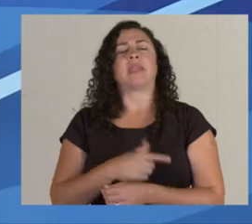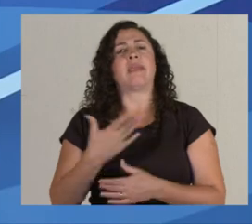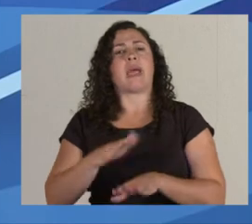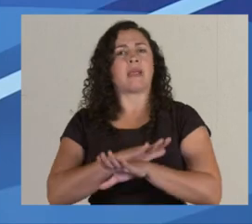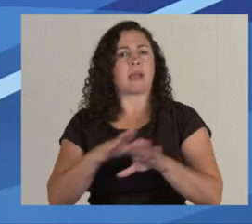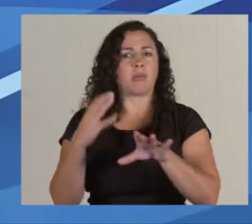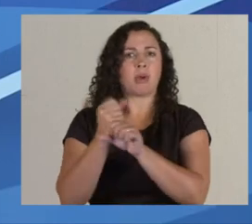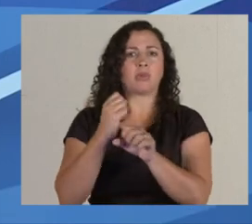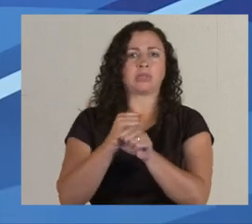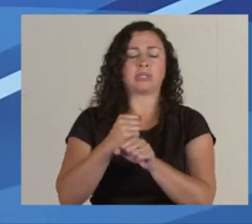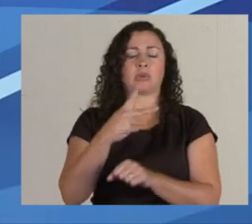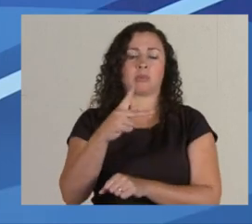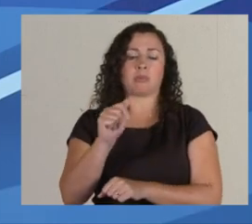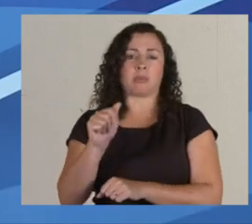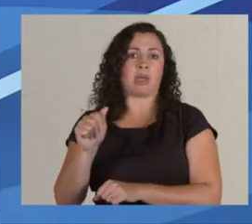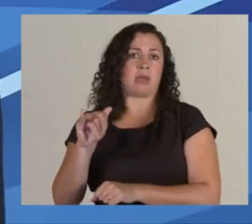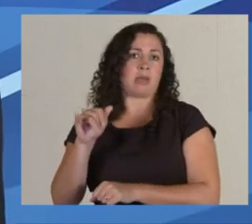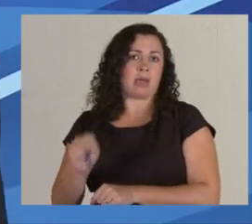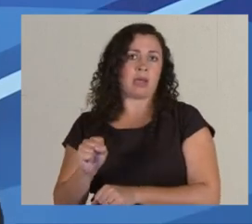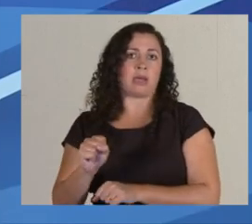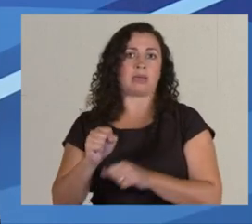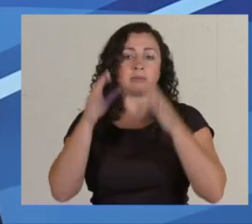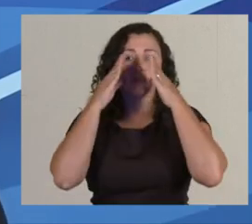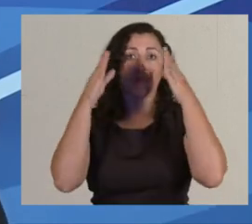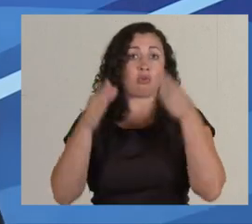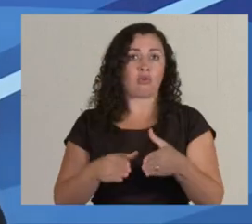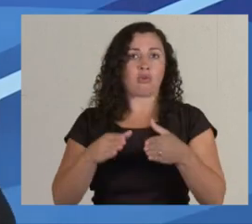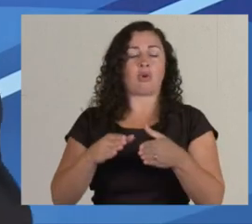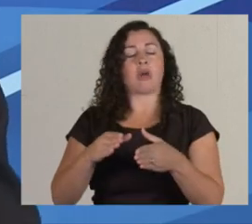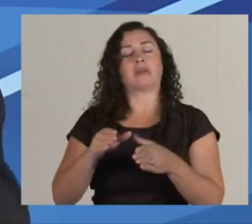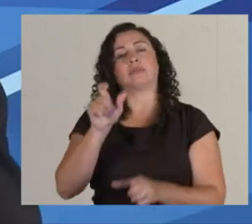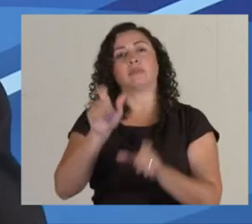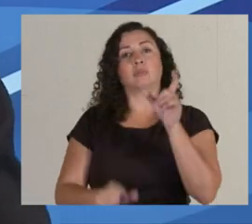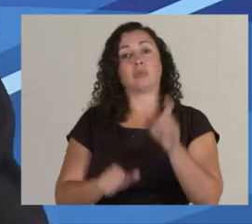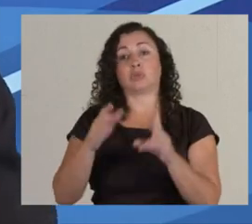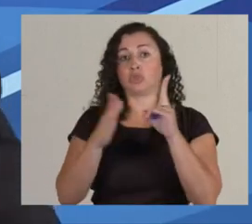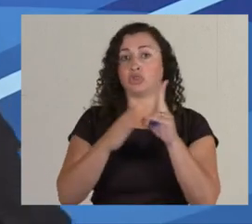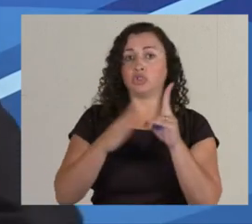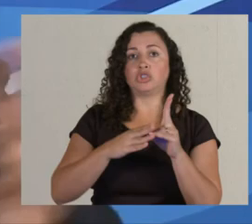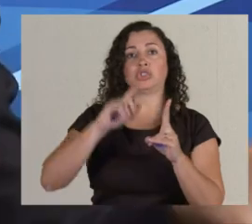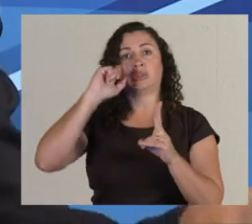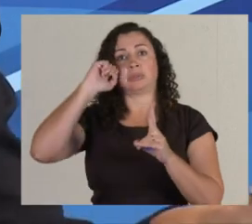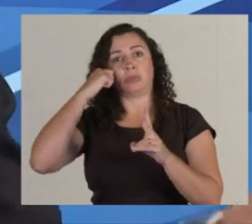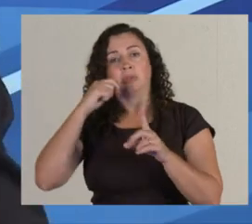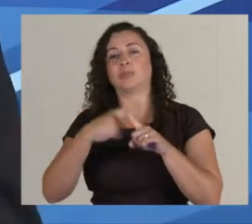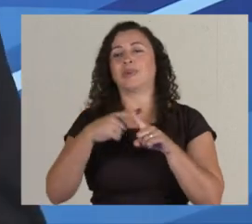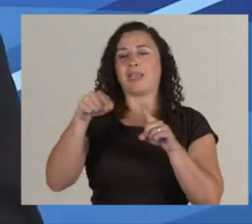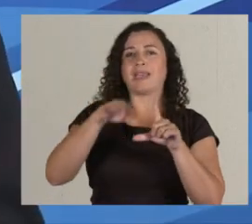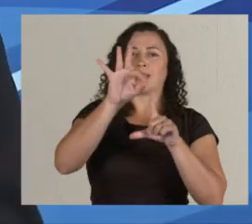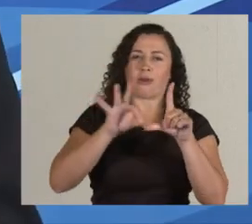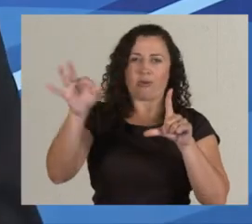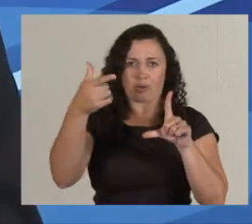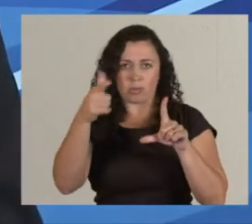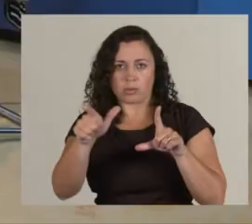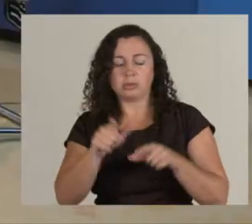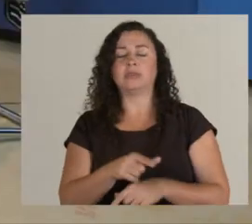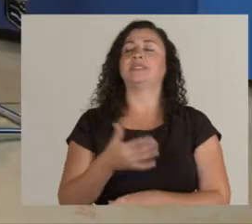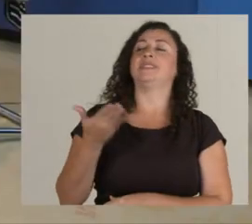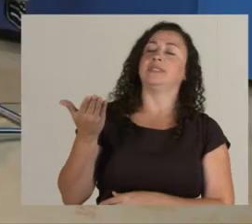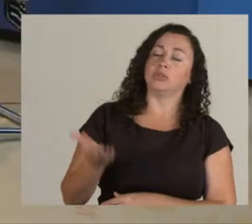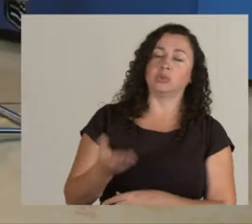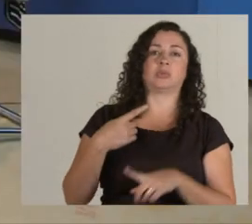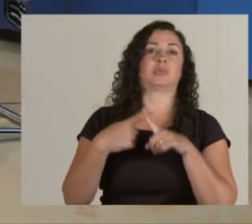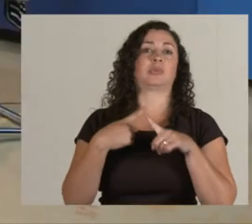essa pontuação, no caso do PAES, para a população preta e parda e indígena, né, que vai estar contemplado num outro Exatamente,